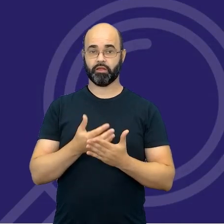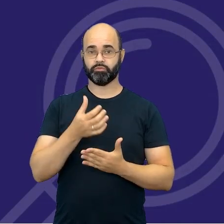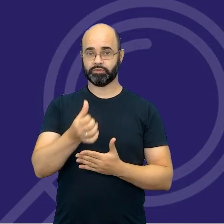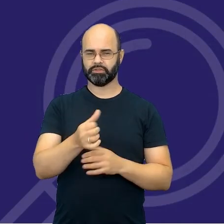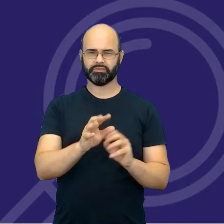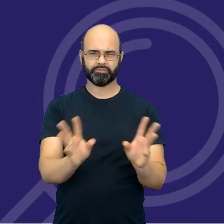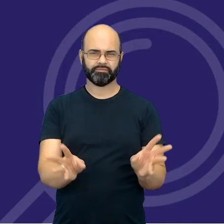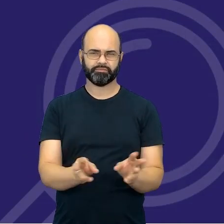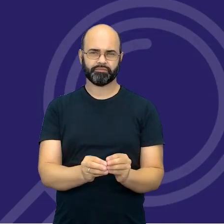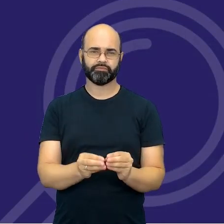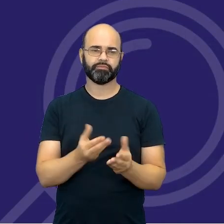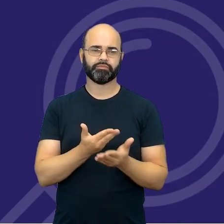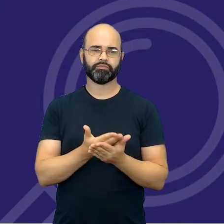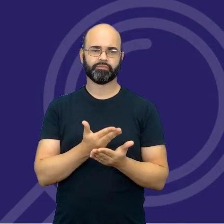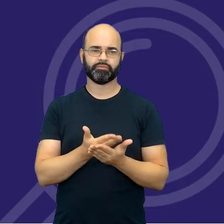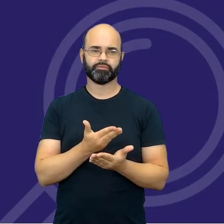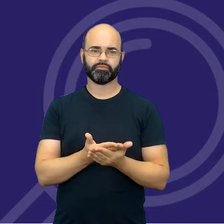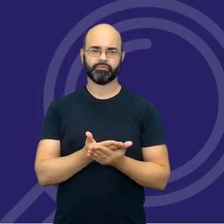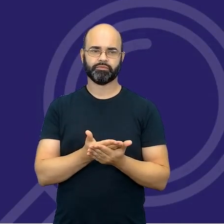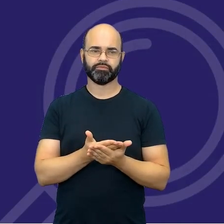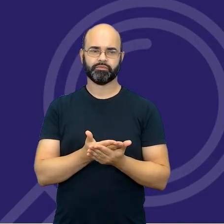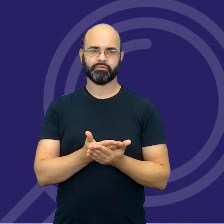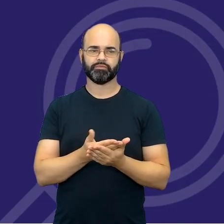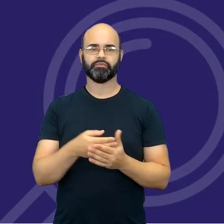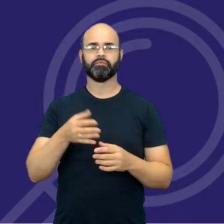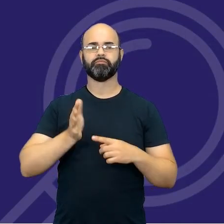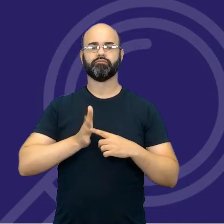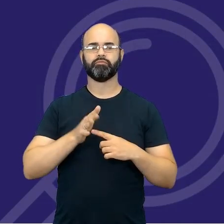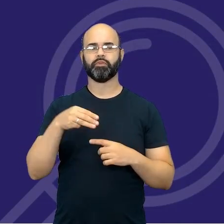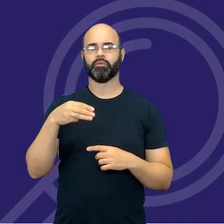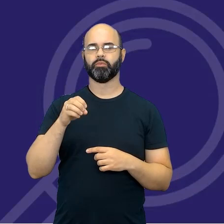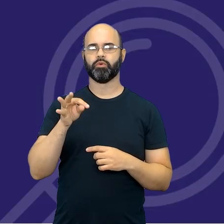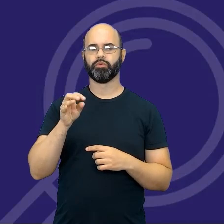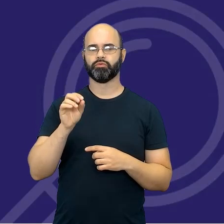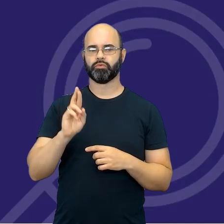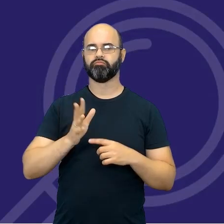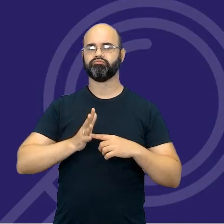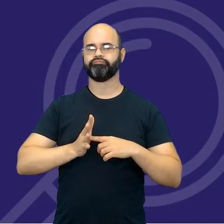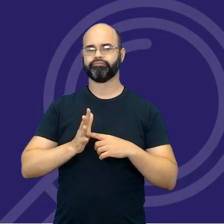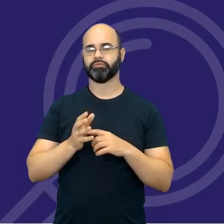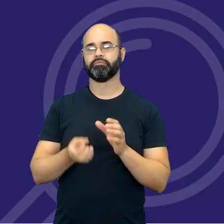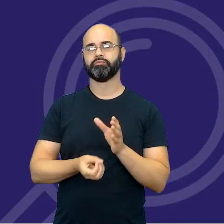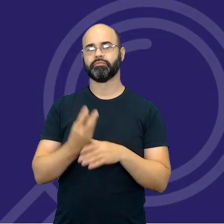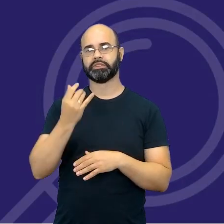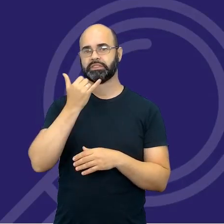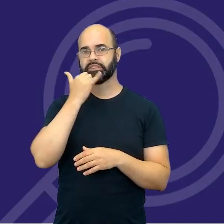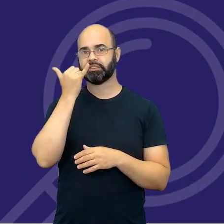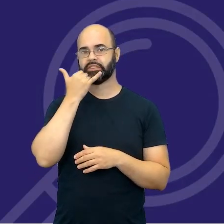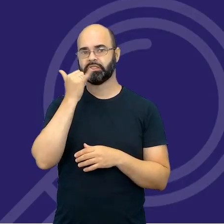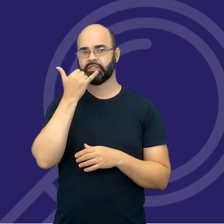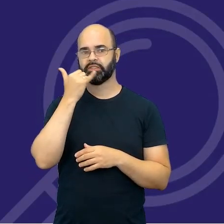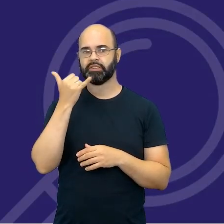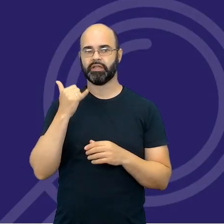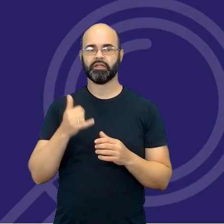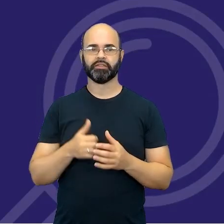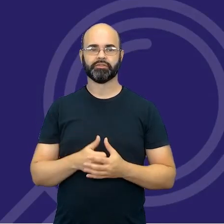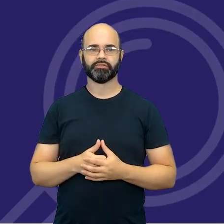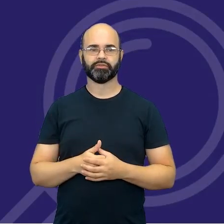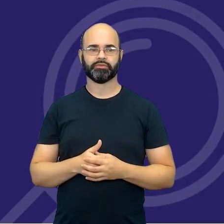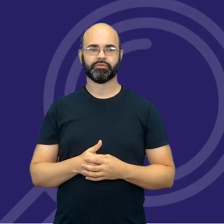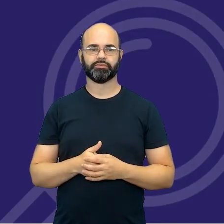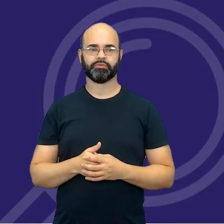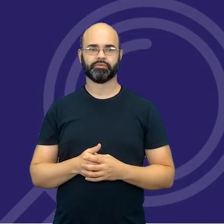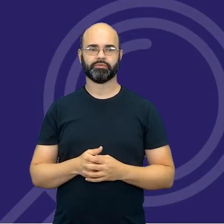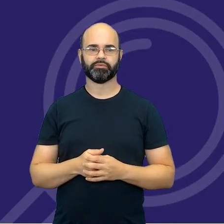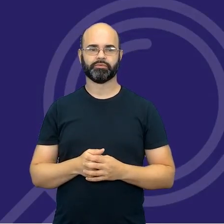seria estudar os motores e geradores elétricos. Lá nas páginas 46, 47, 48 do